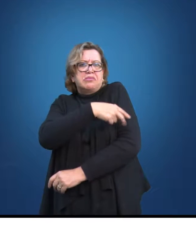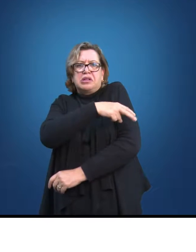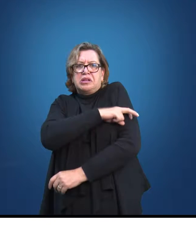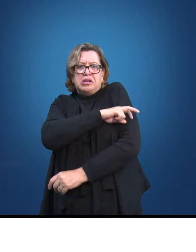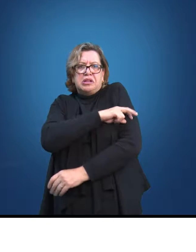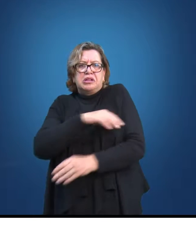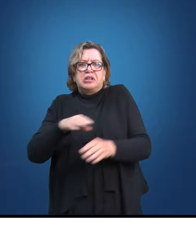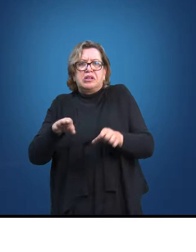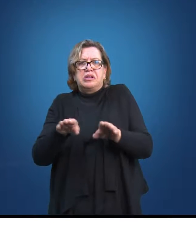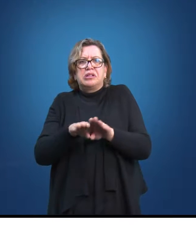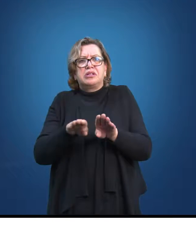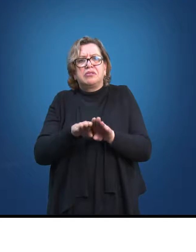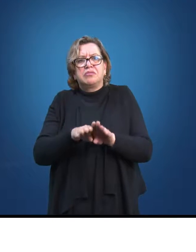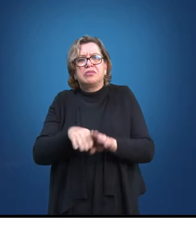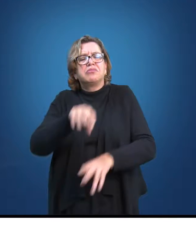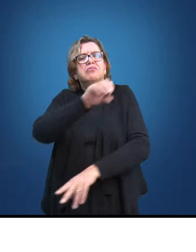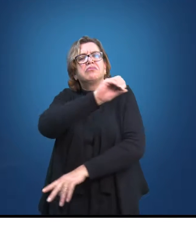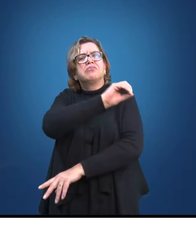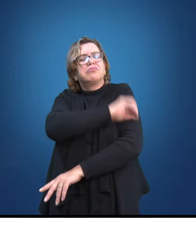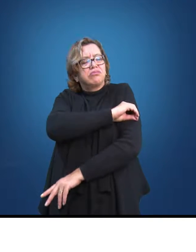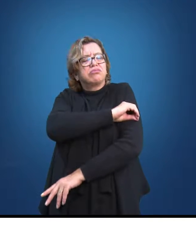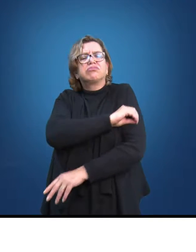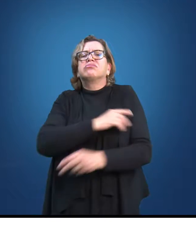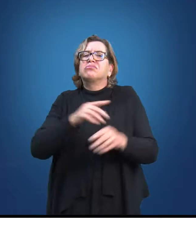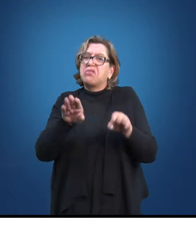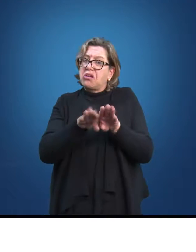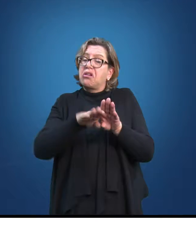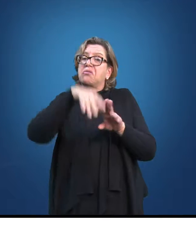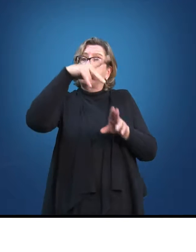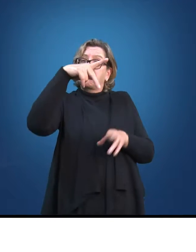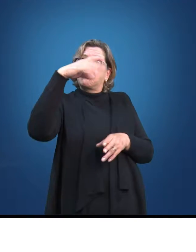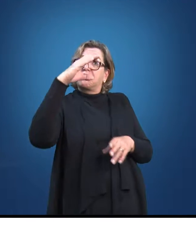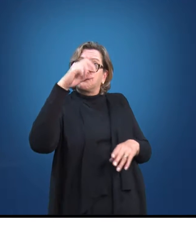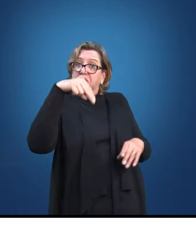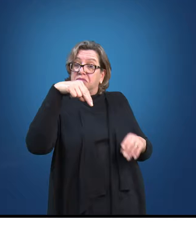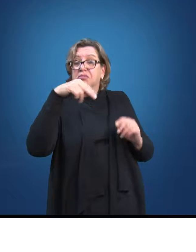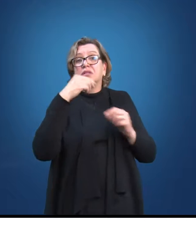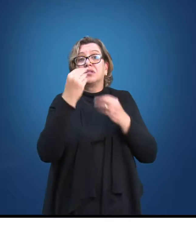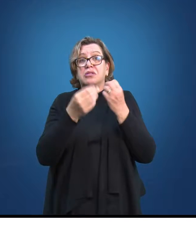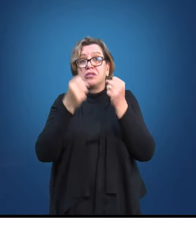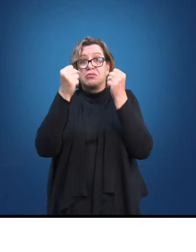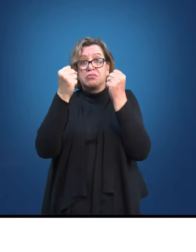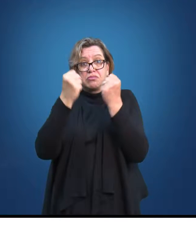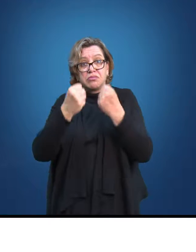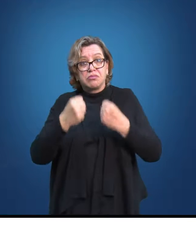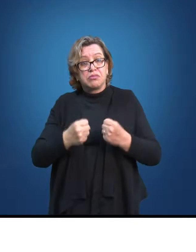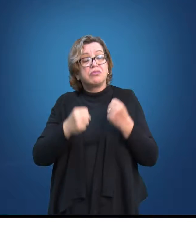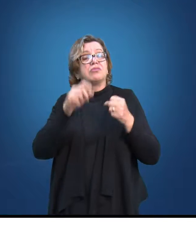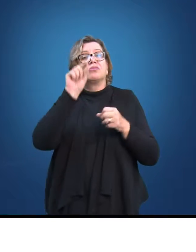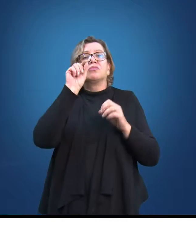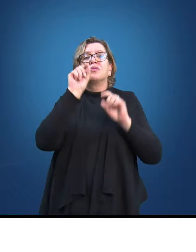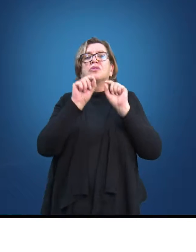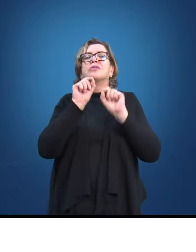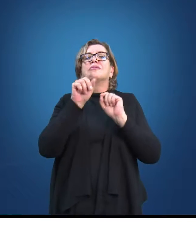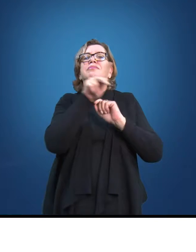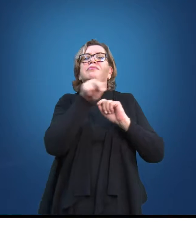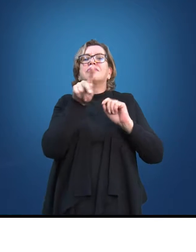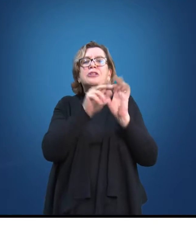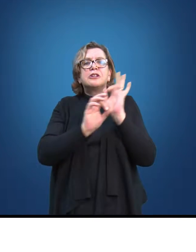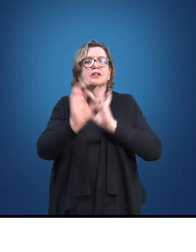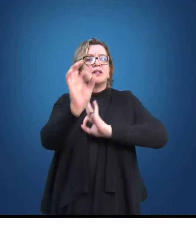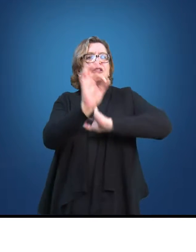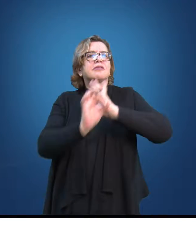o RCNEI, que é para a educação infantil, né? E nós sabemos que é possível o professor se organizar de